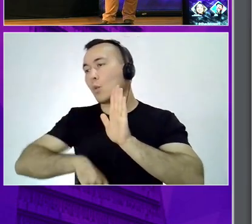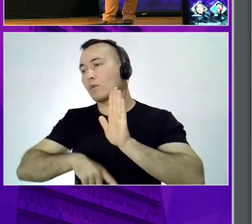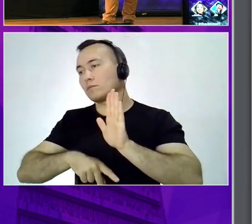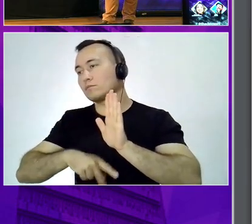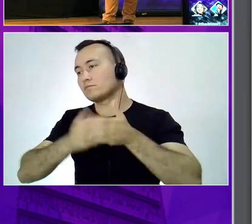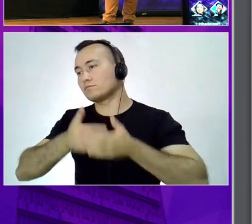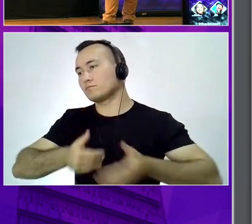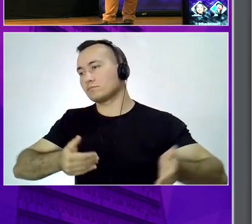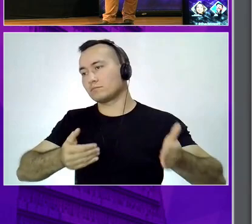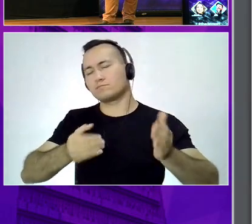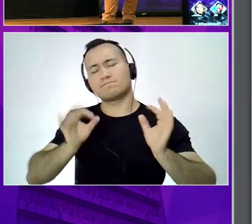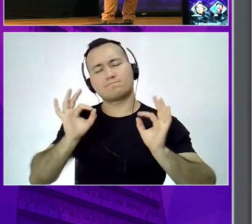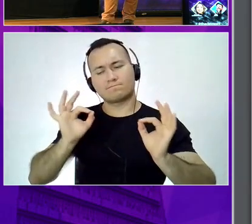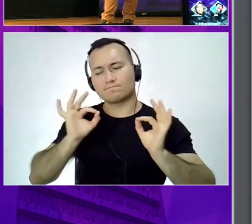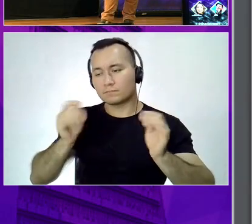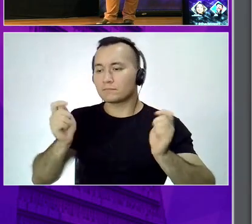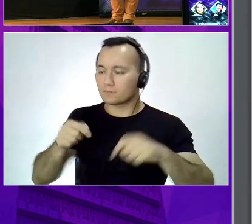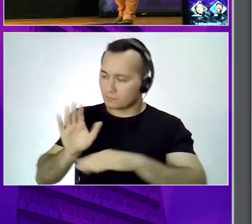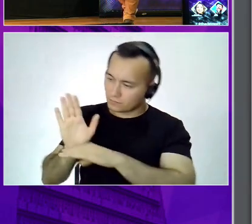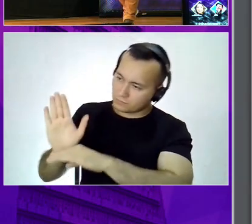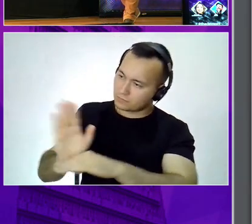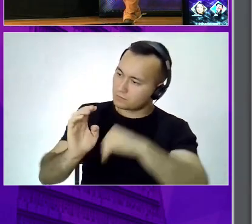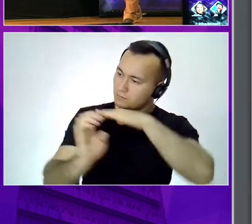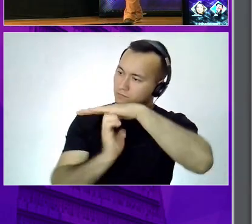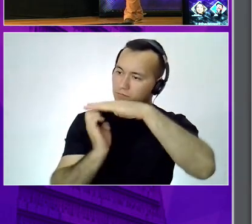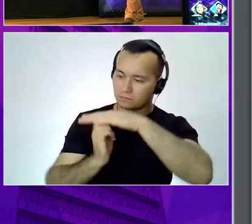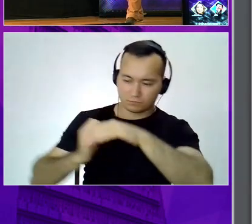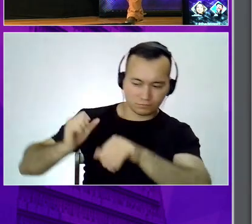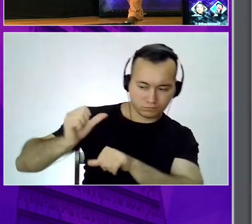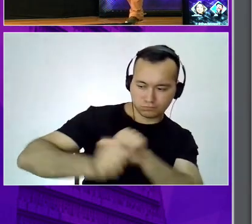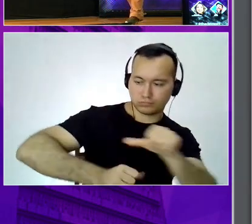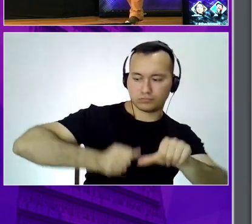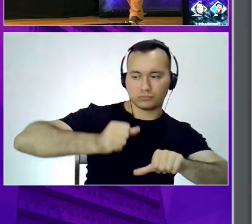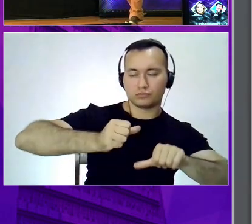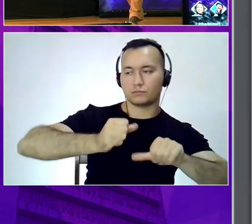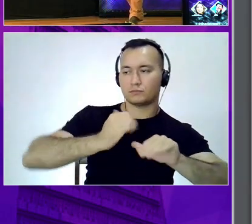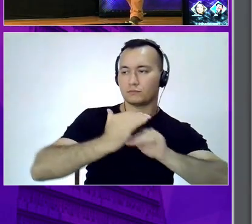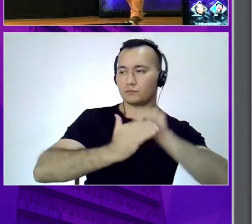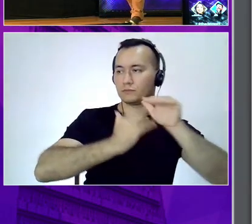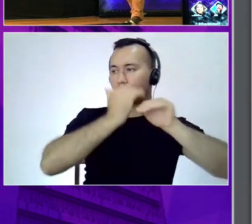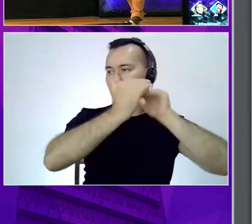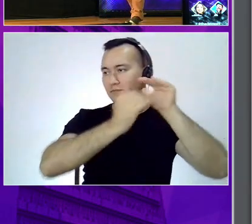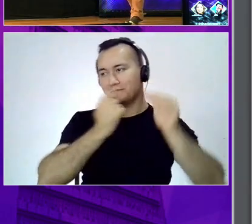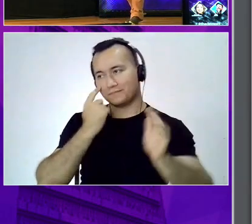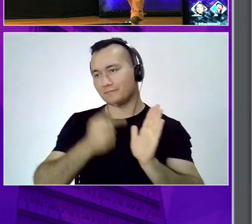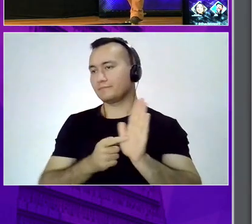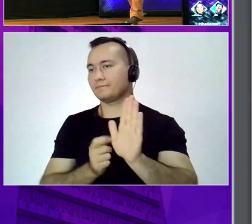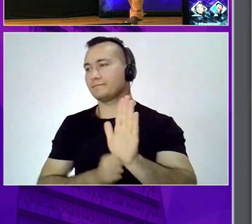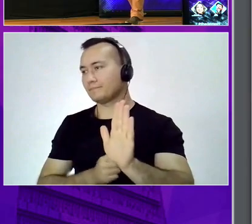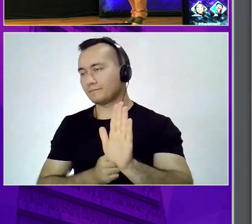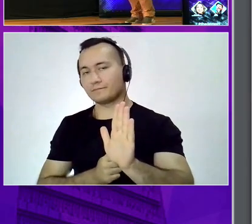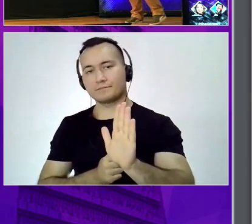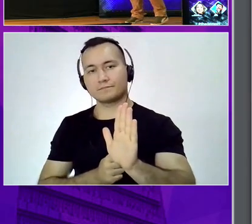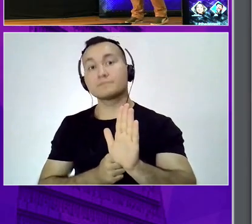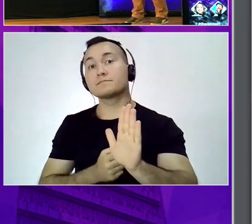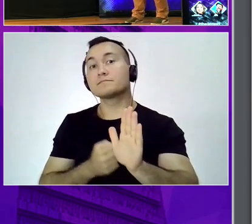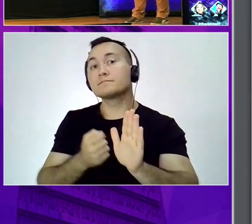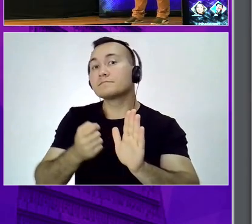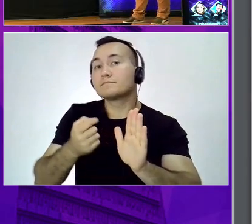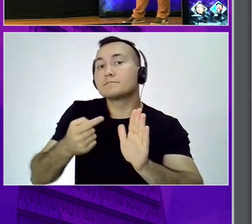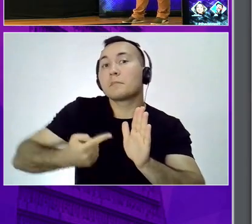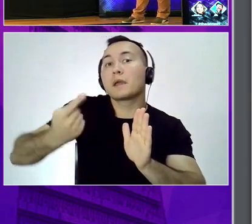vão resistir, ninguém quer ir para um lugar pior. Então, a tua missão é que as primeiras mudanças que você faça, né, gerem um lugar